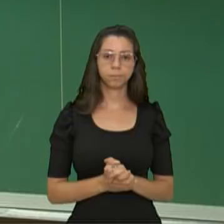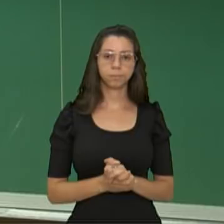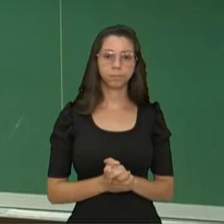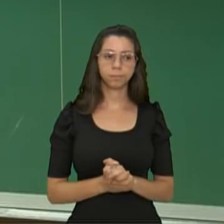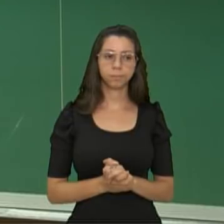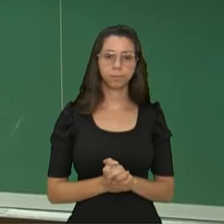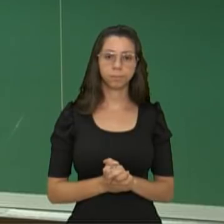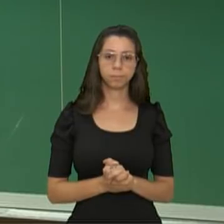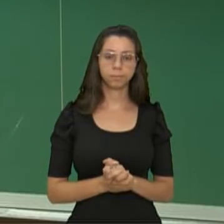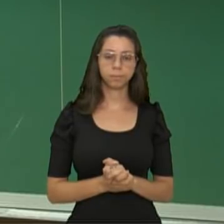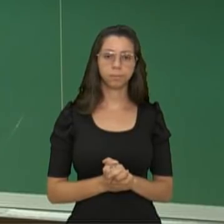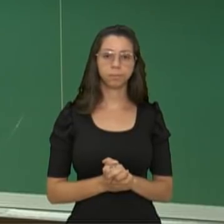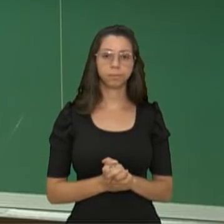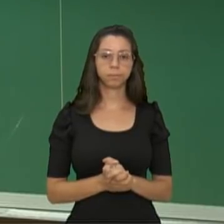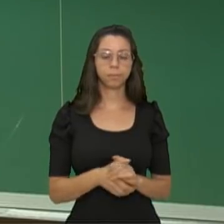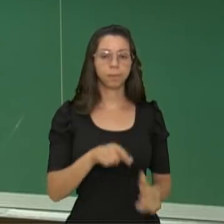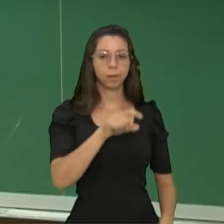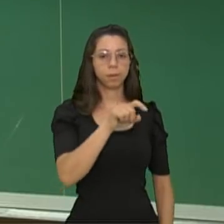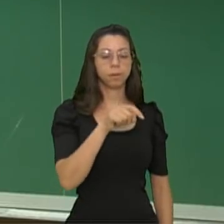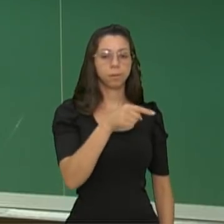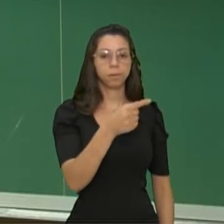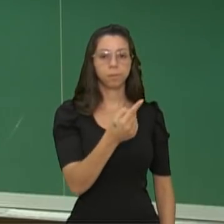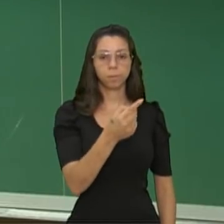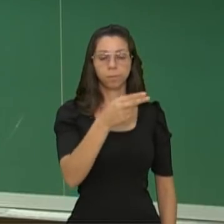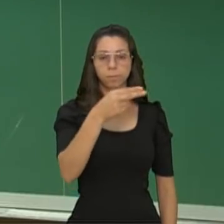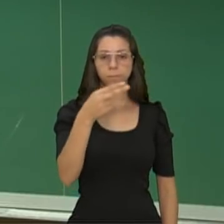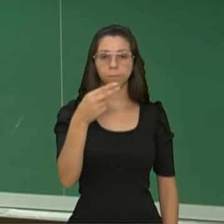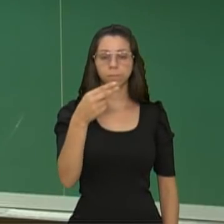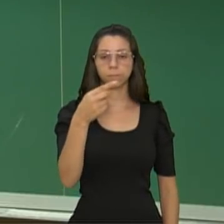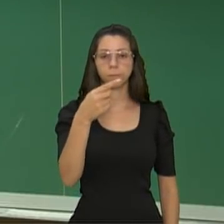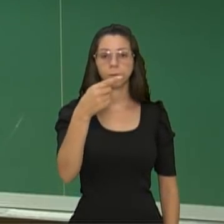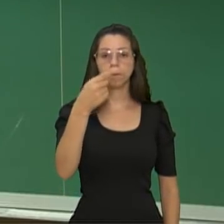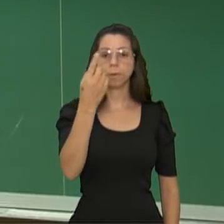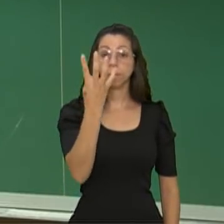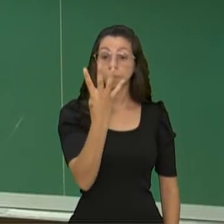X1 vai ser igual a 4 mais 12